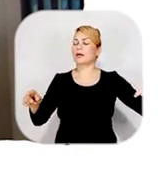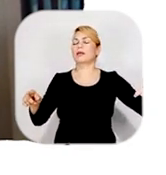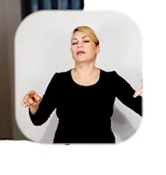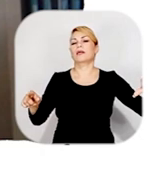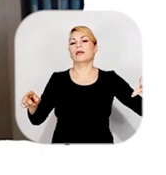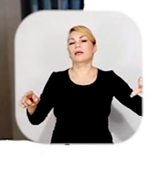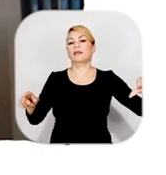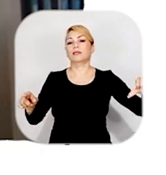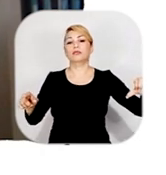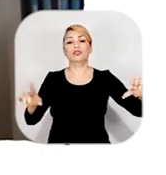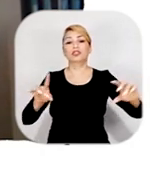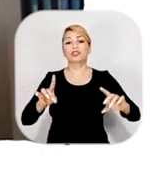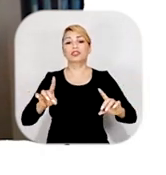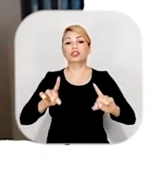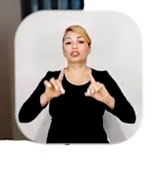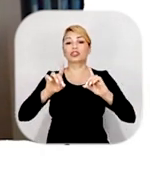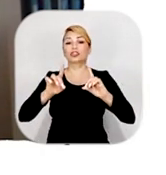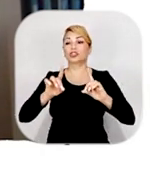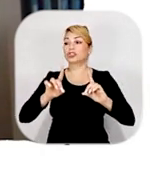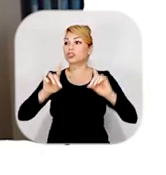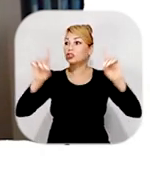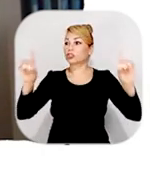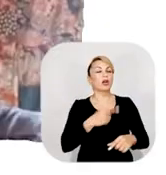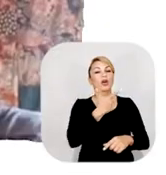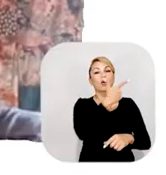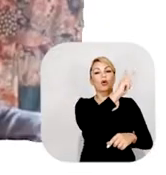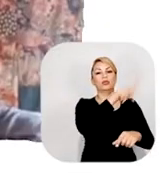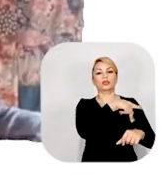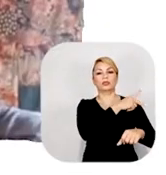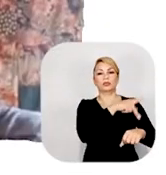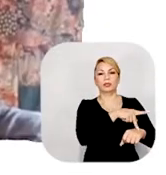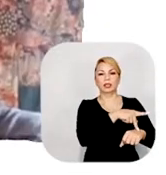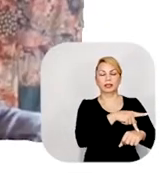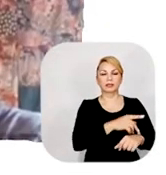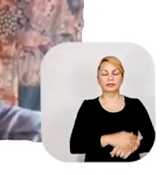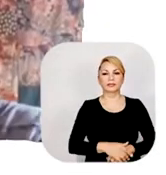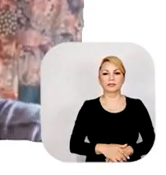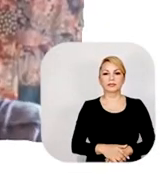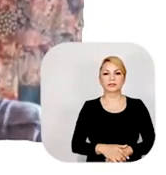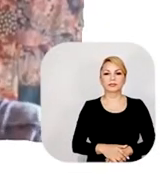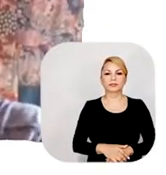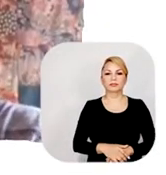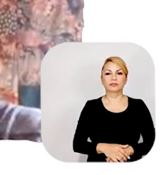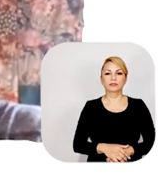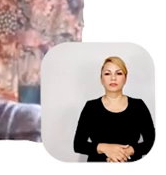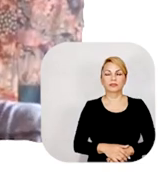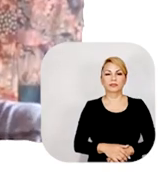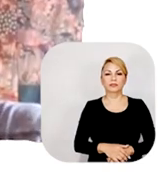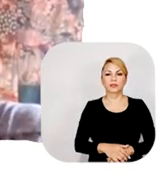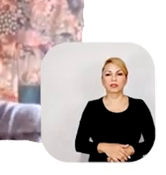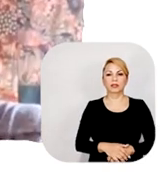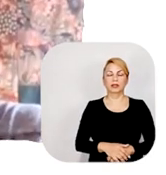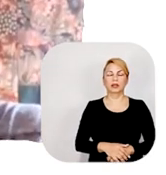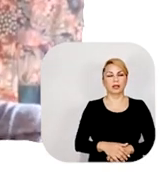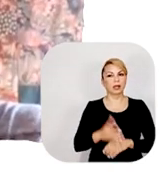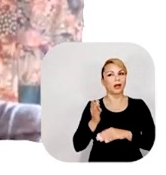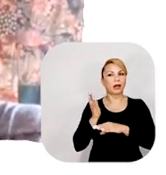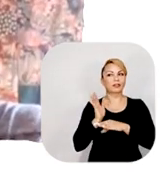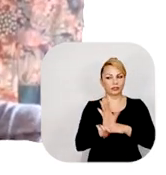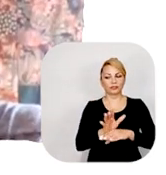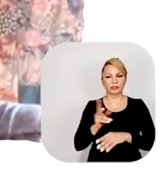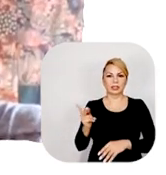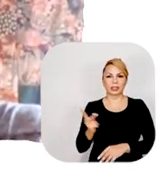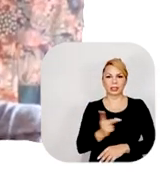E ela faleceu em Porto Velho e ele faleceu em Potsdam. É, isso é a contribuição deles para a Amazônia e para